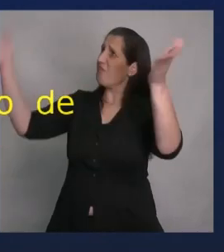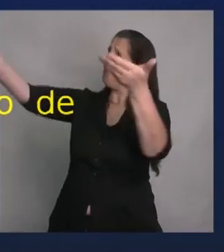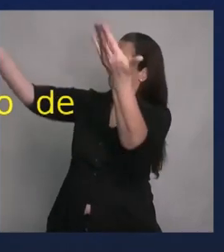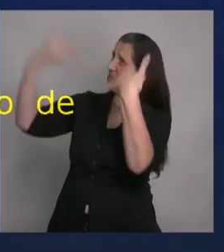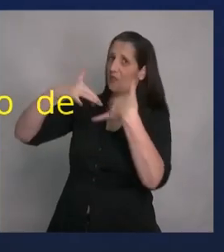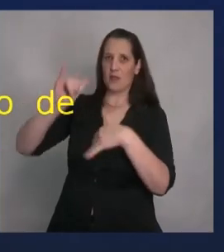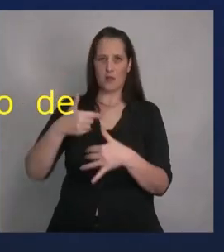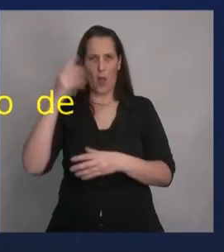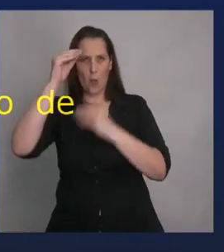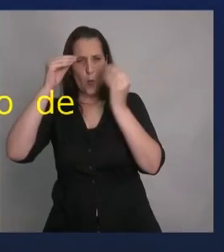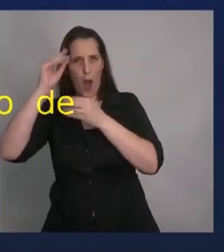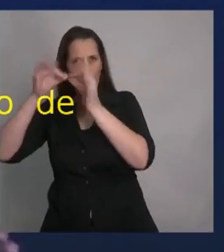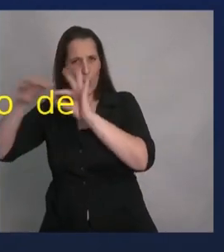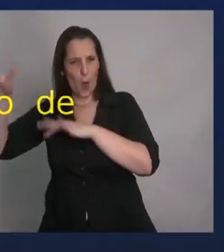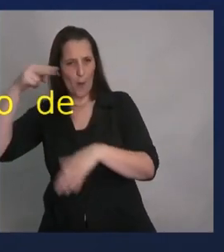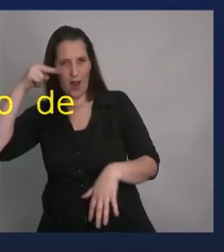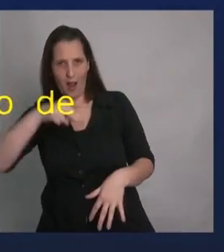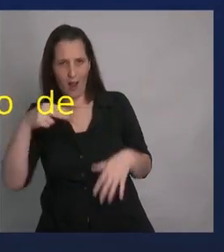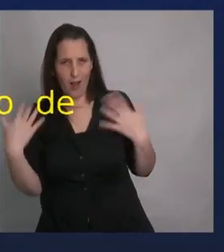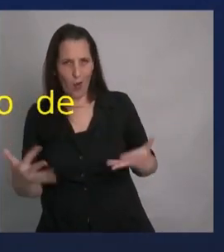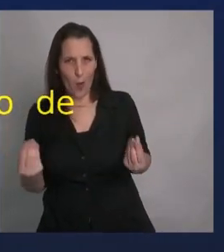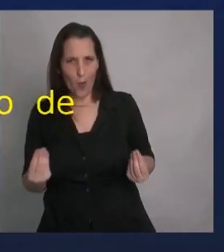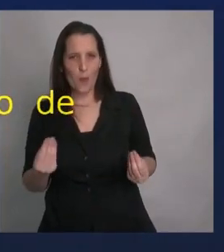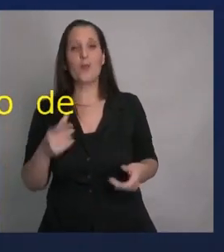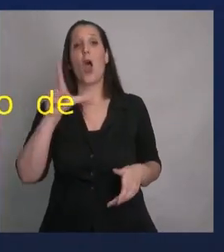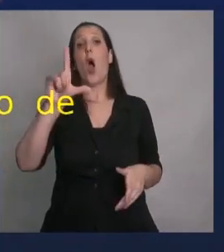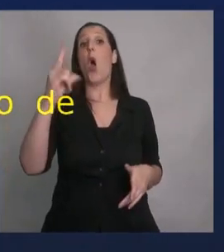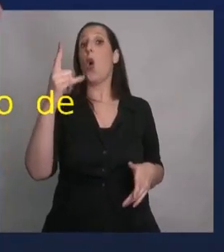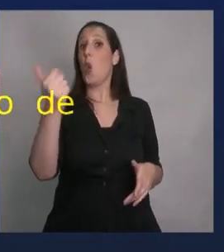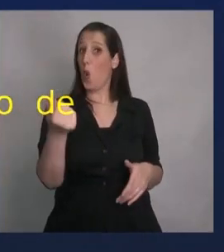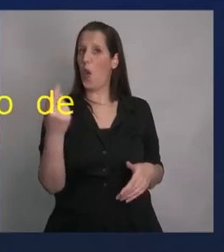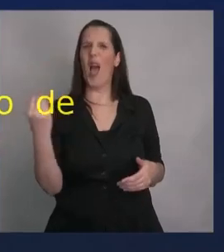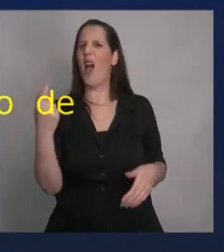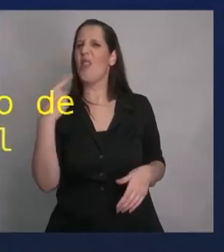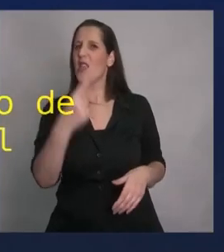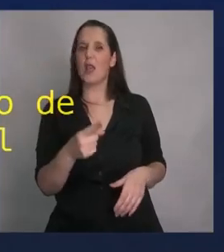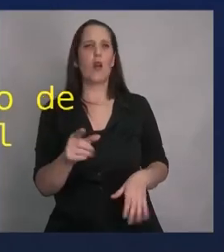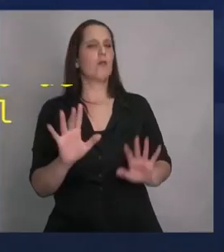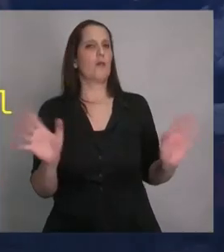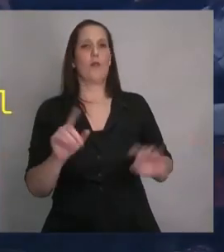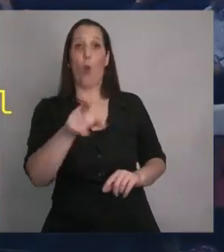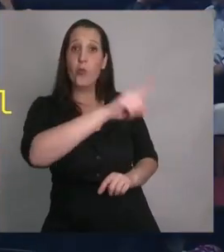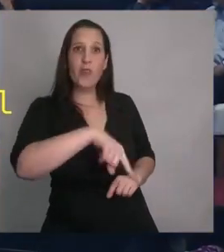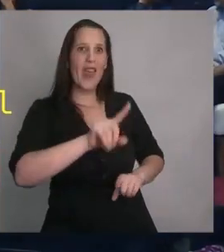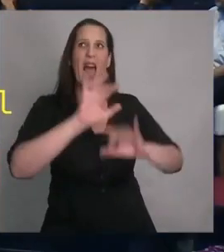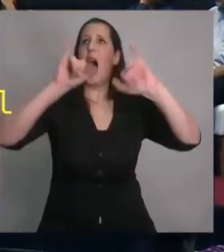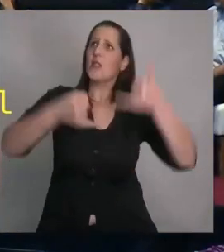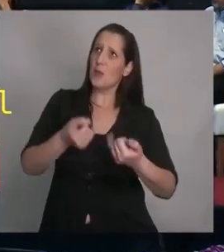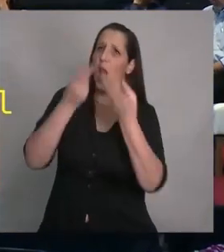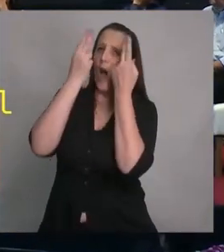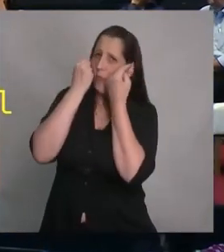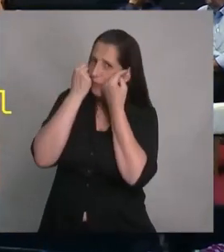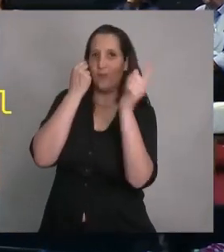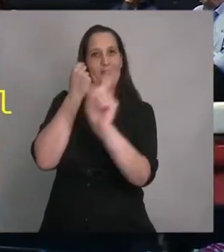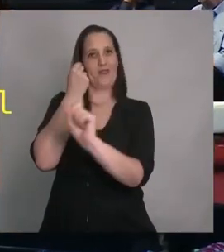o presidente Lula. Nós não podemos aceitar, e eu encerro, dizendo isso. Nós não